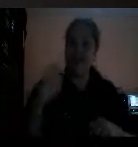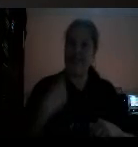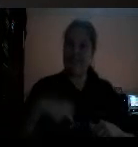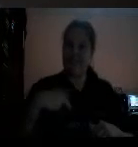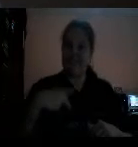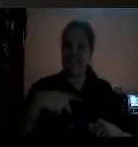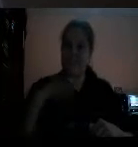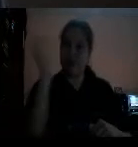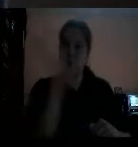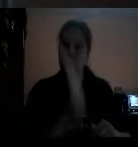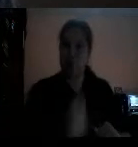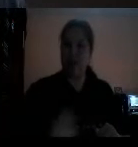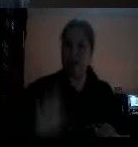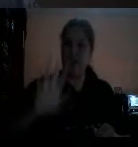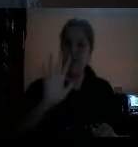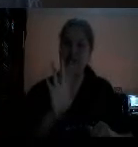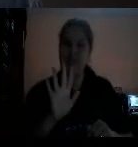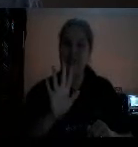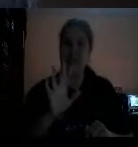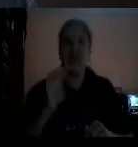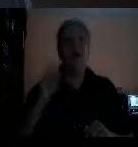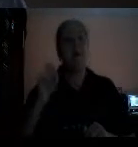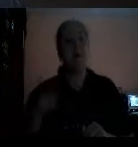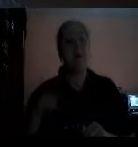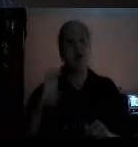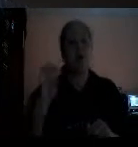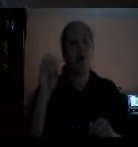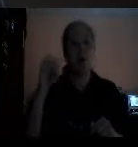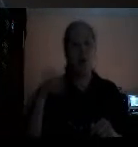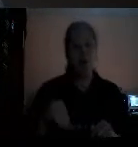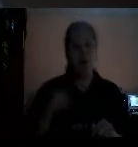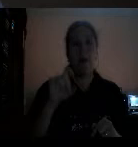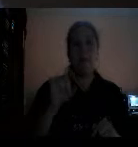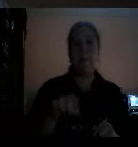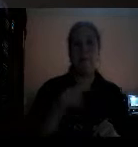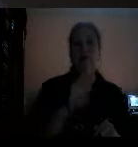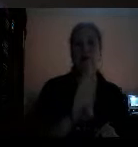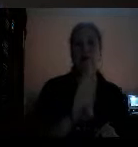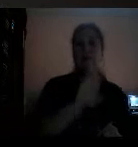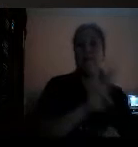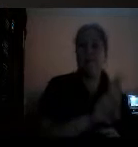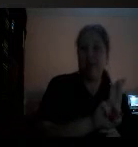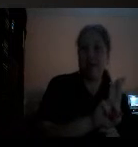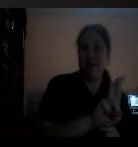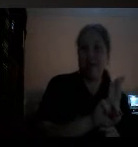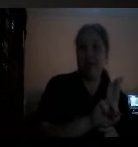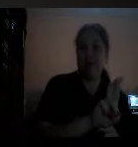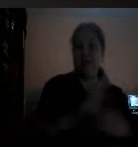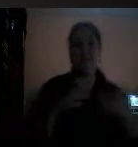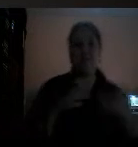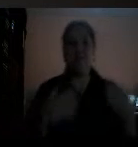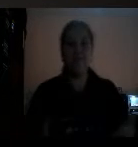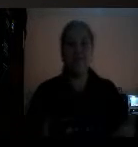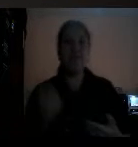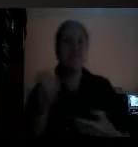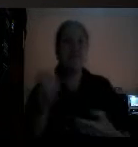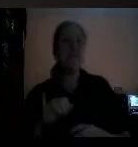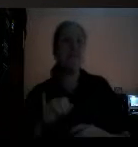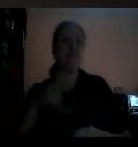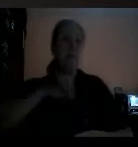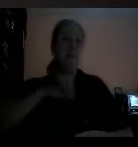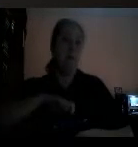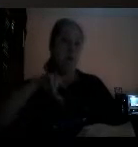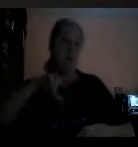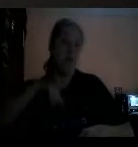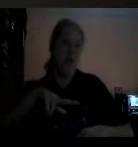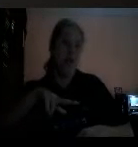United Kingdom. Se eu falo do Japão, .jp, de Portugal.pt, FR é a França. Agora,